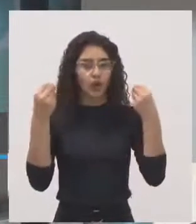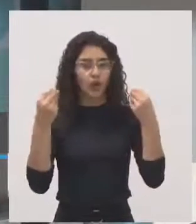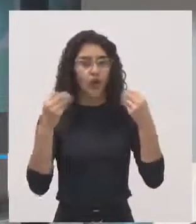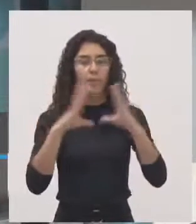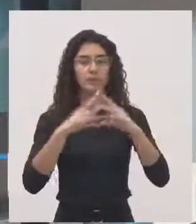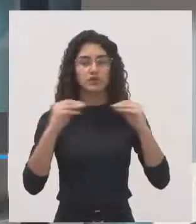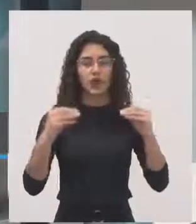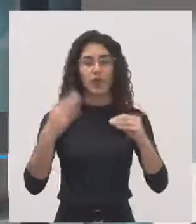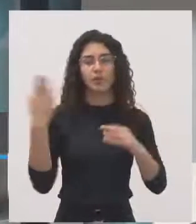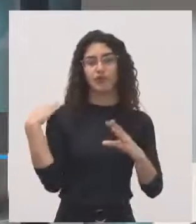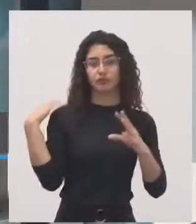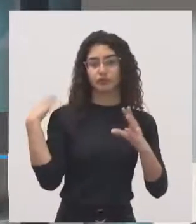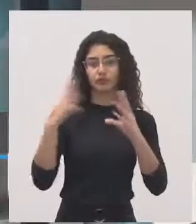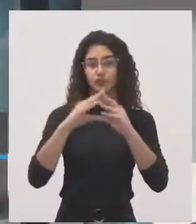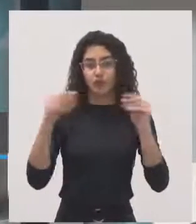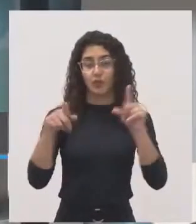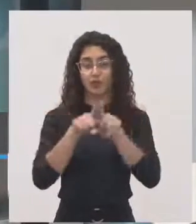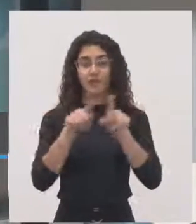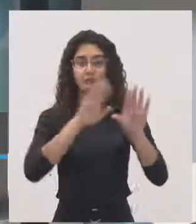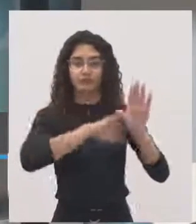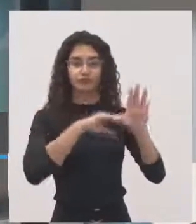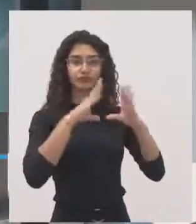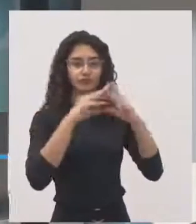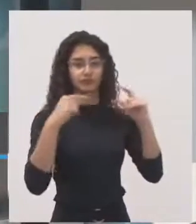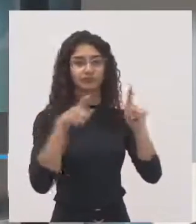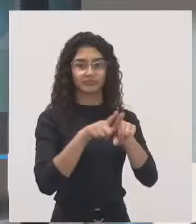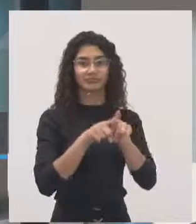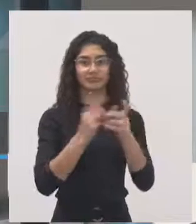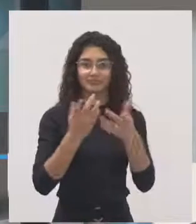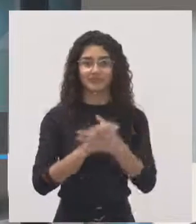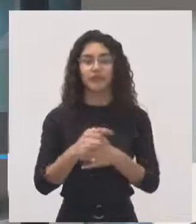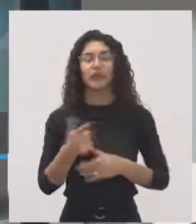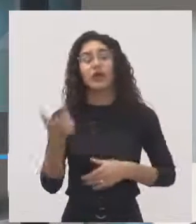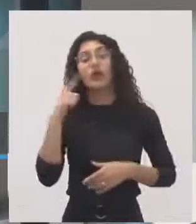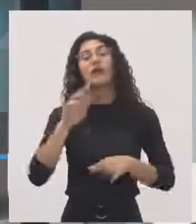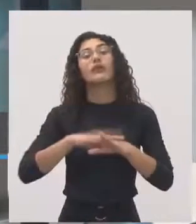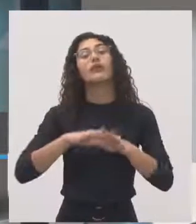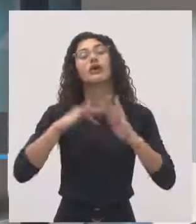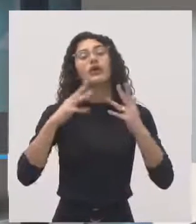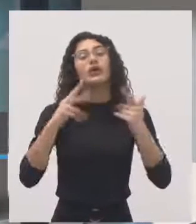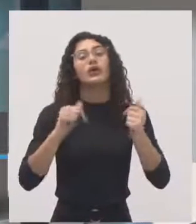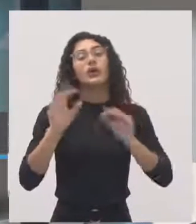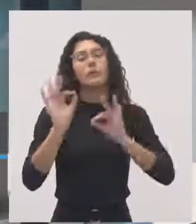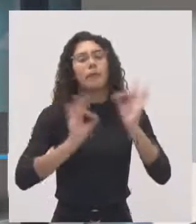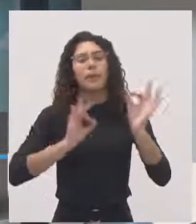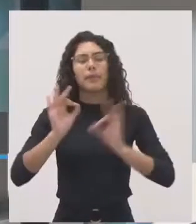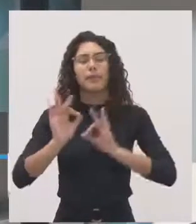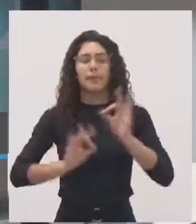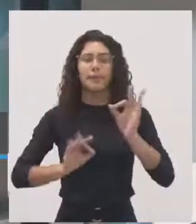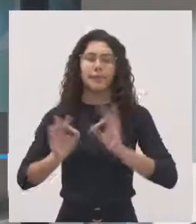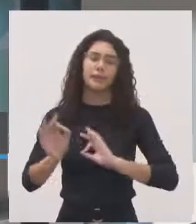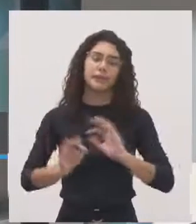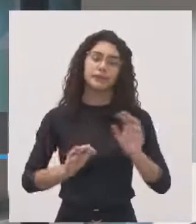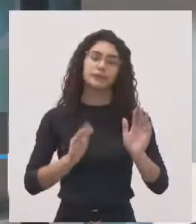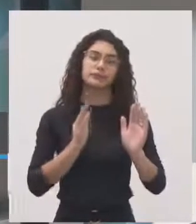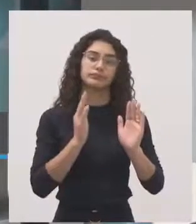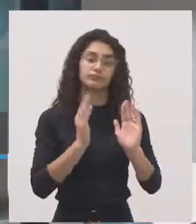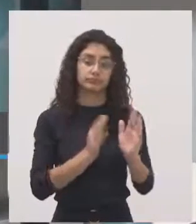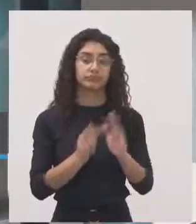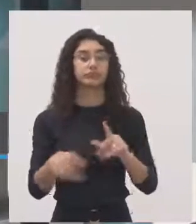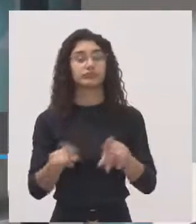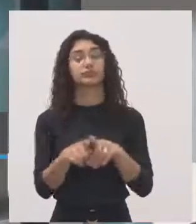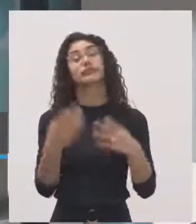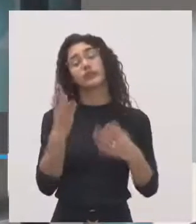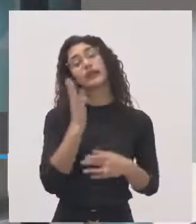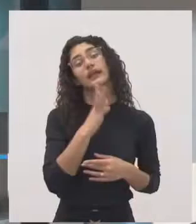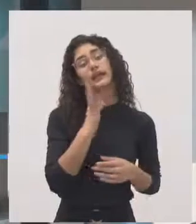na verdade, né? E a gente fica... Então, a gente consegue fazer todo esse sistema, né? Toda essa produção. E é bacana